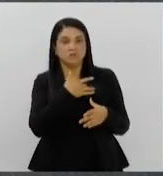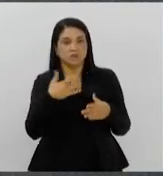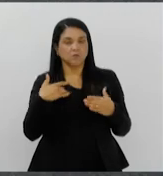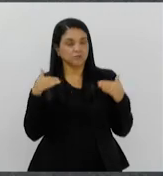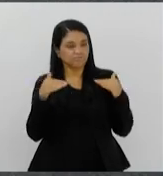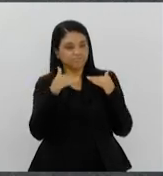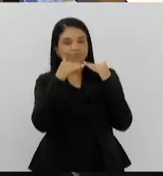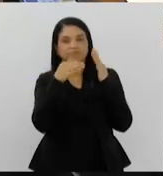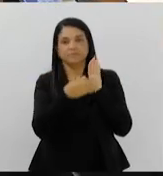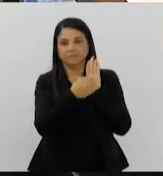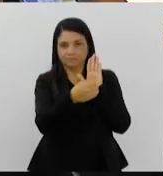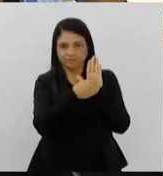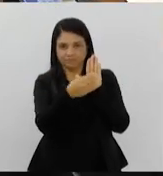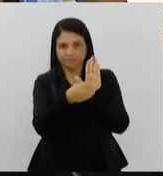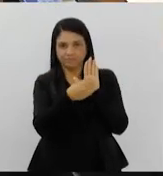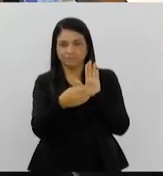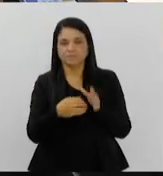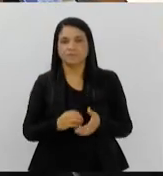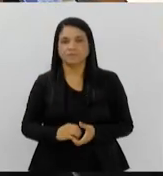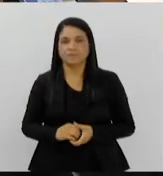favorável.